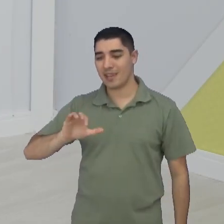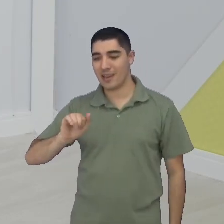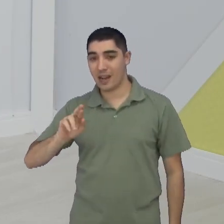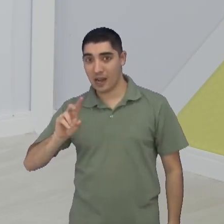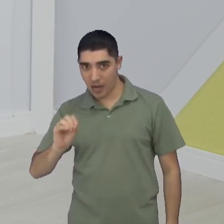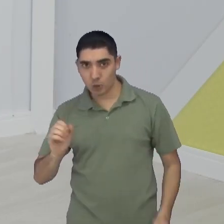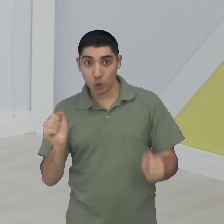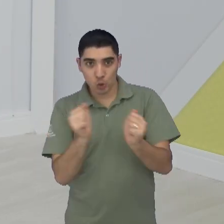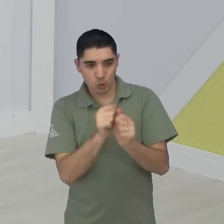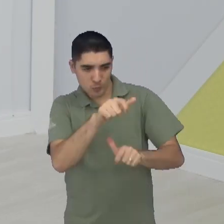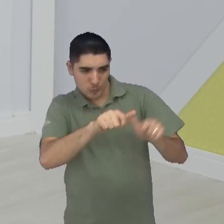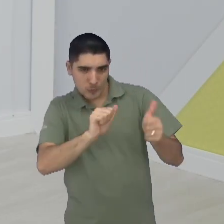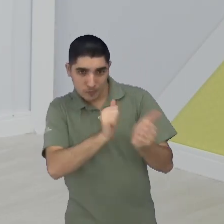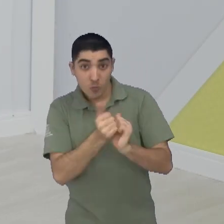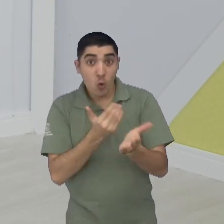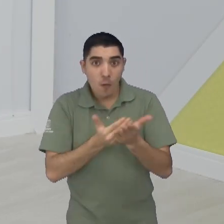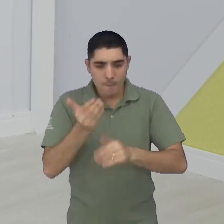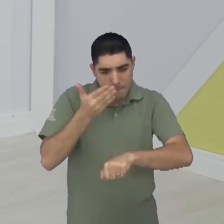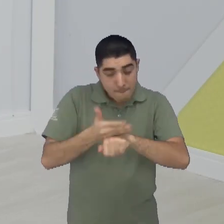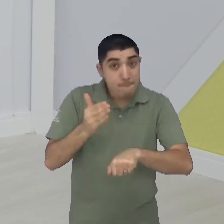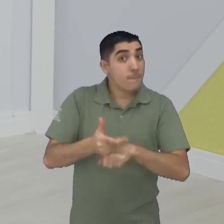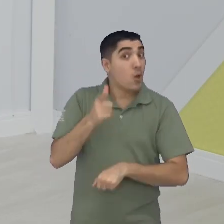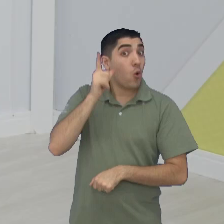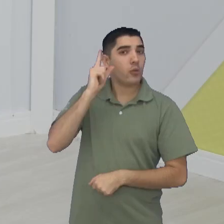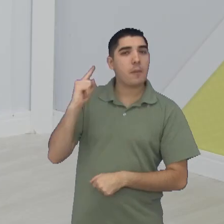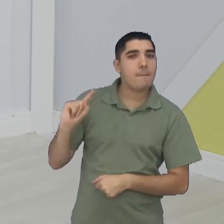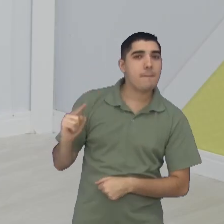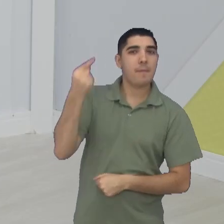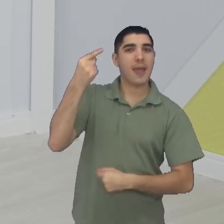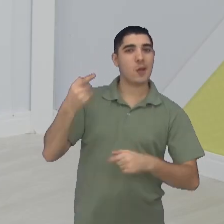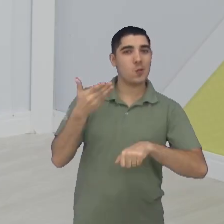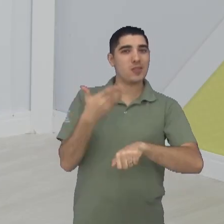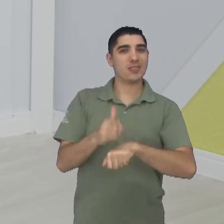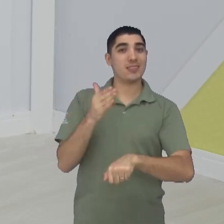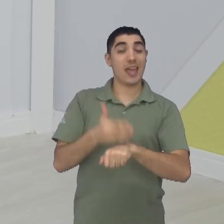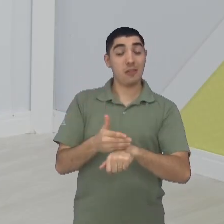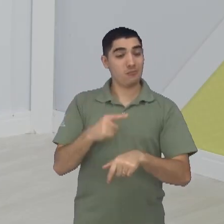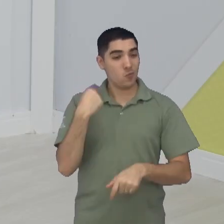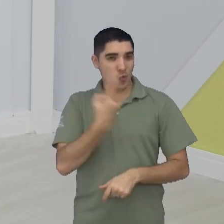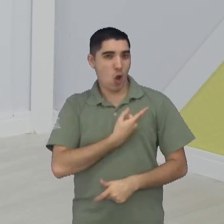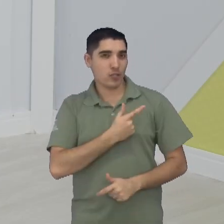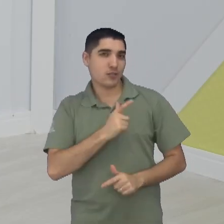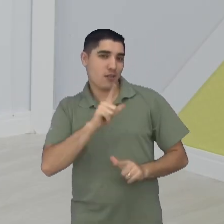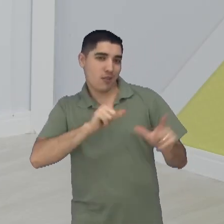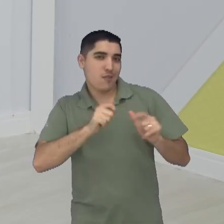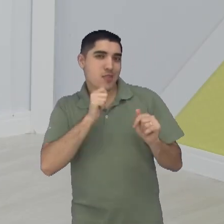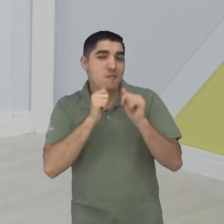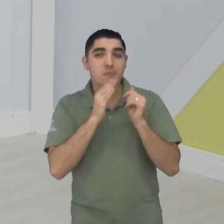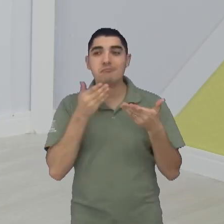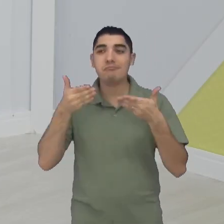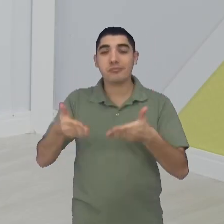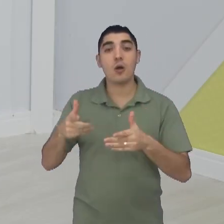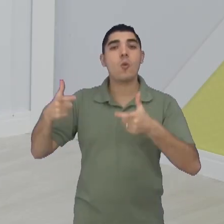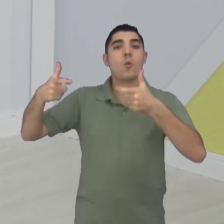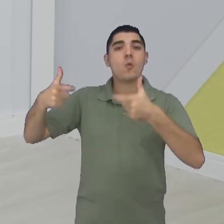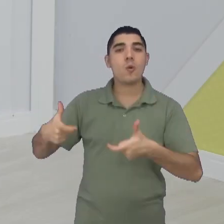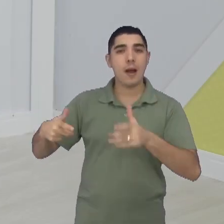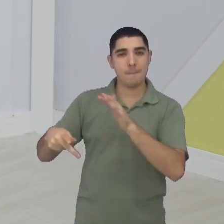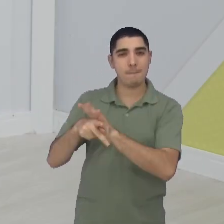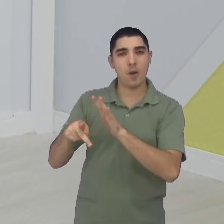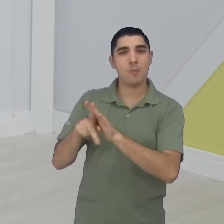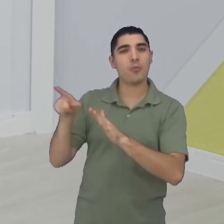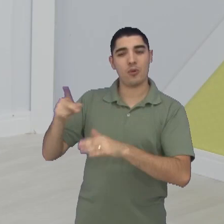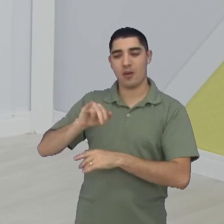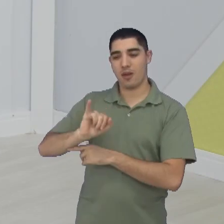treinando e ontem foi o primeiro trabalho aberto para a imprensa. Eu estive lá na ADC INPE, junto com o repórter